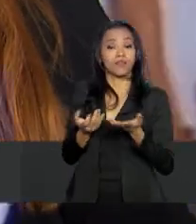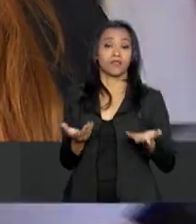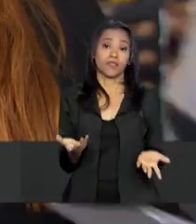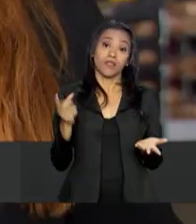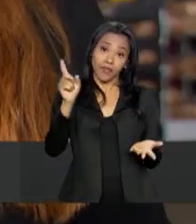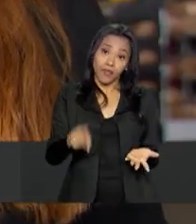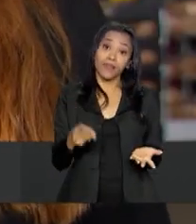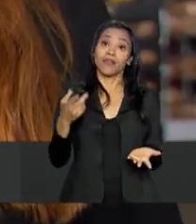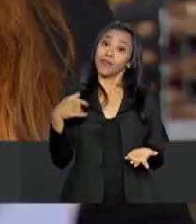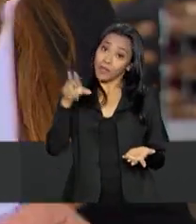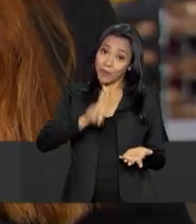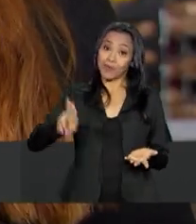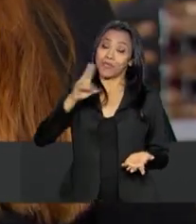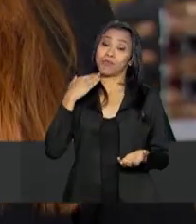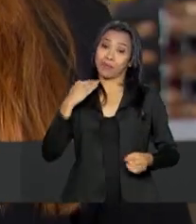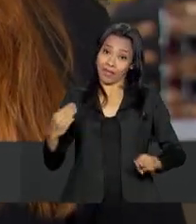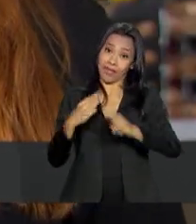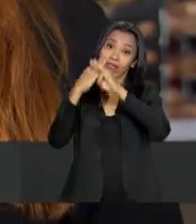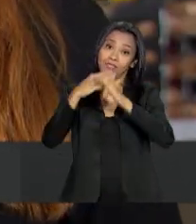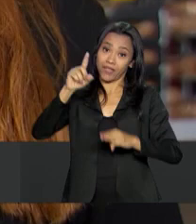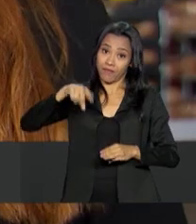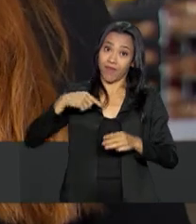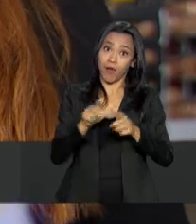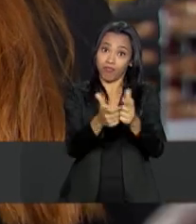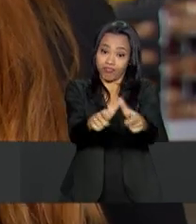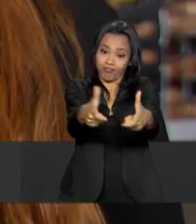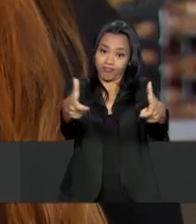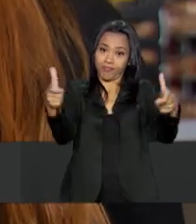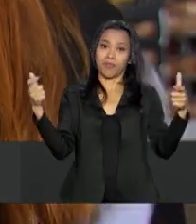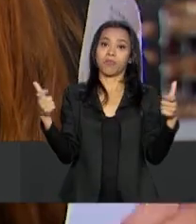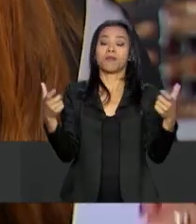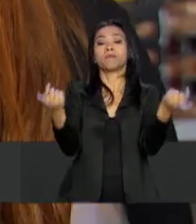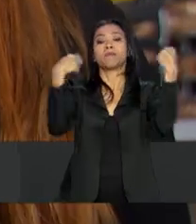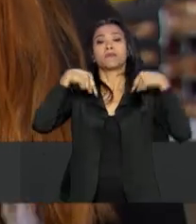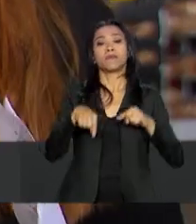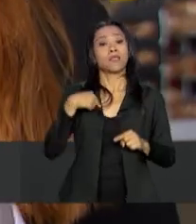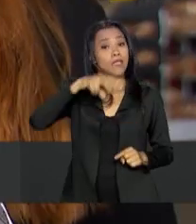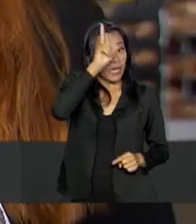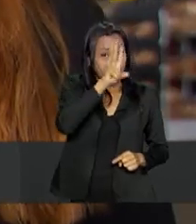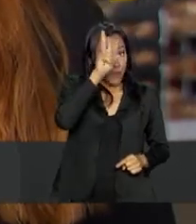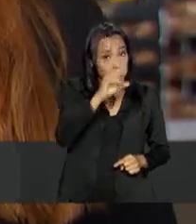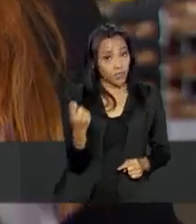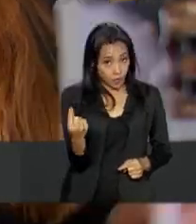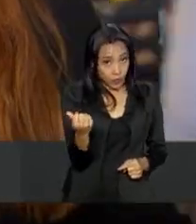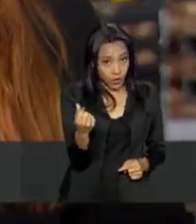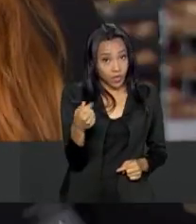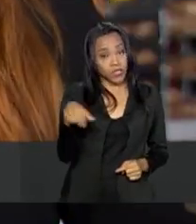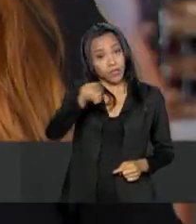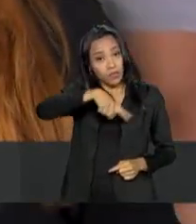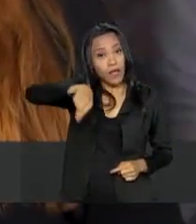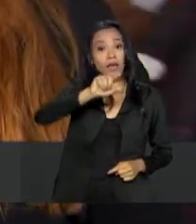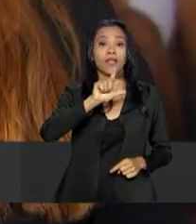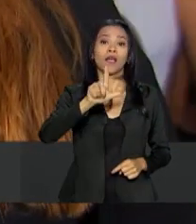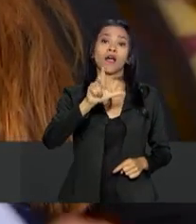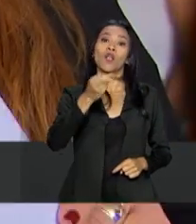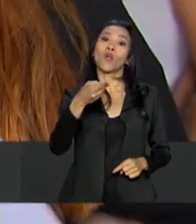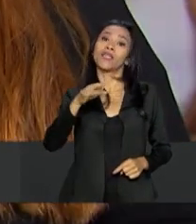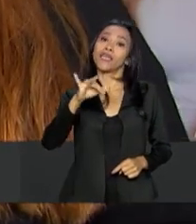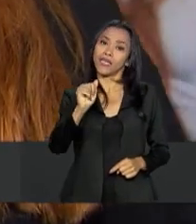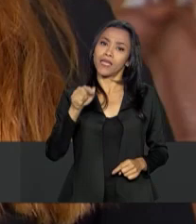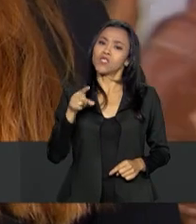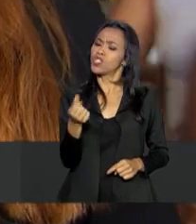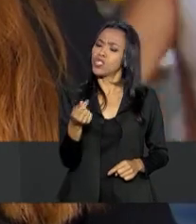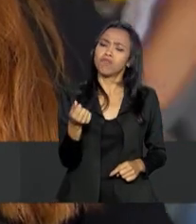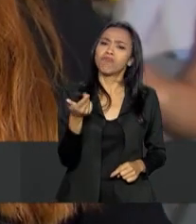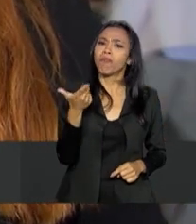que é cada vez mais uma tendência no mercado. E lembrando que o dinheiro das loterias tem destino certo. No final